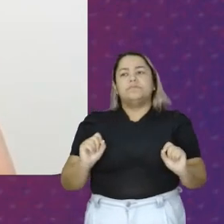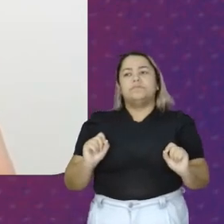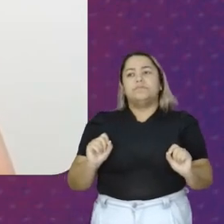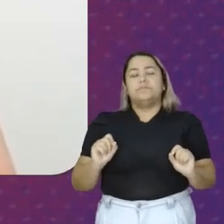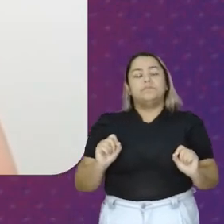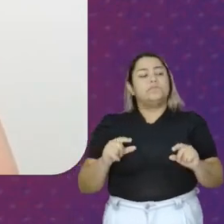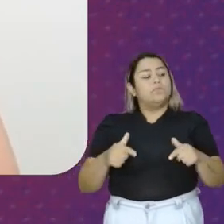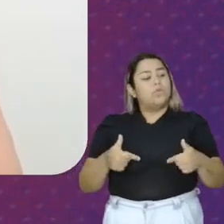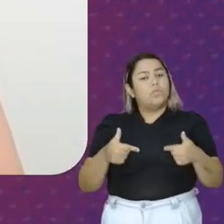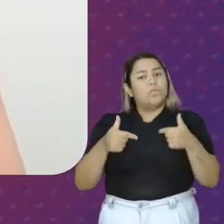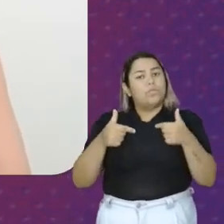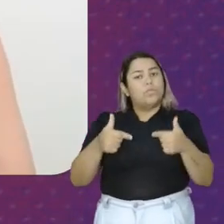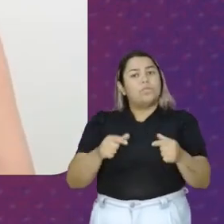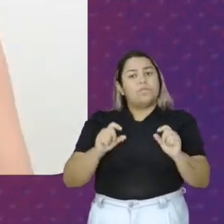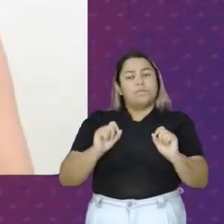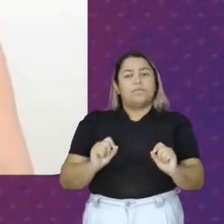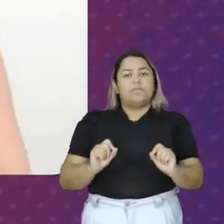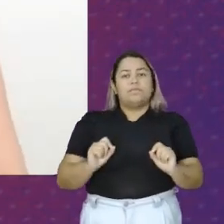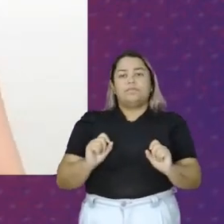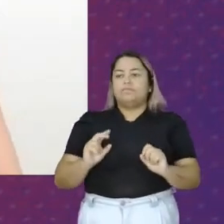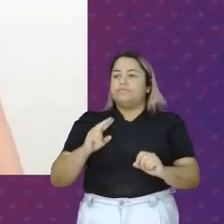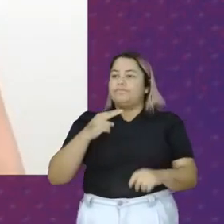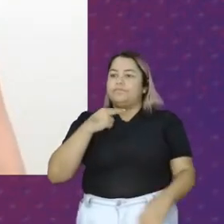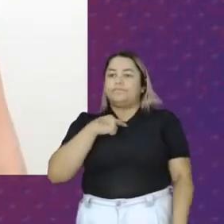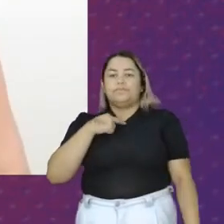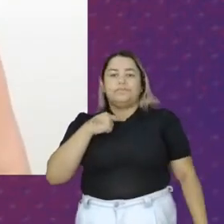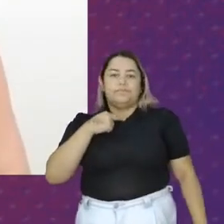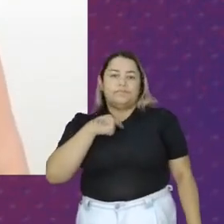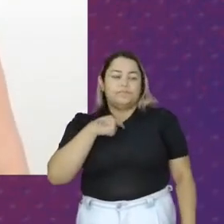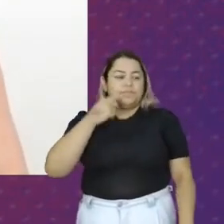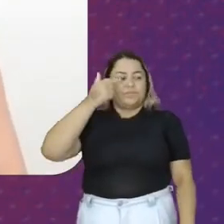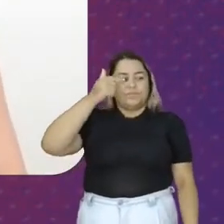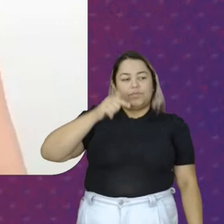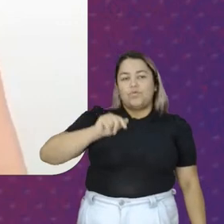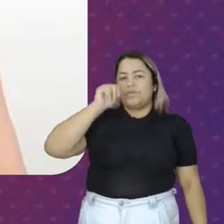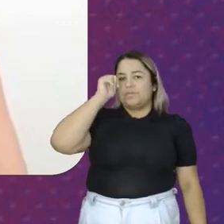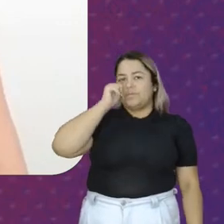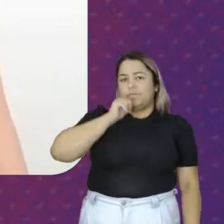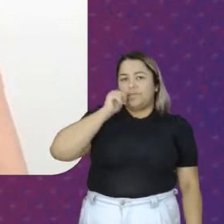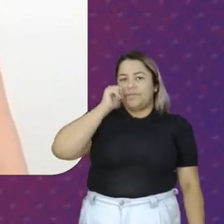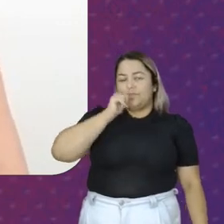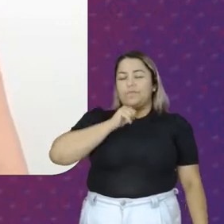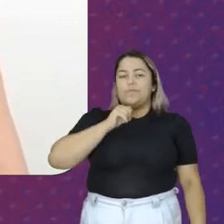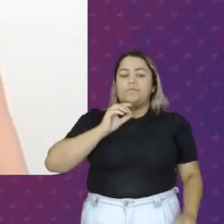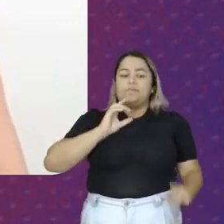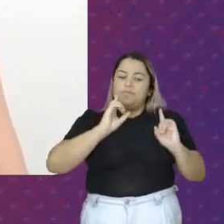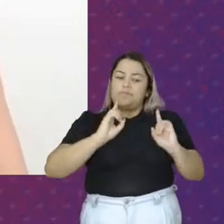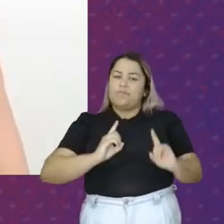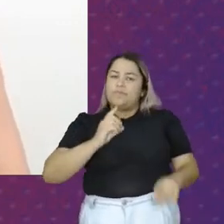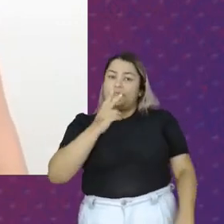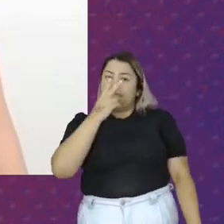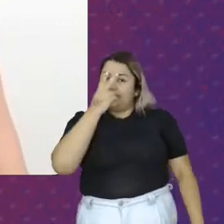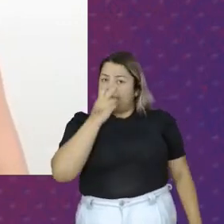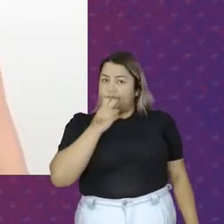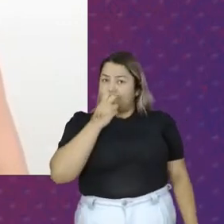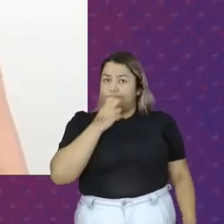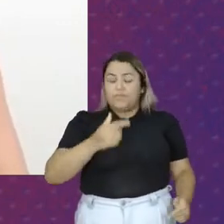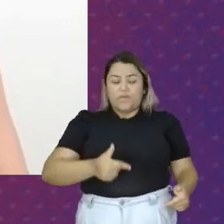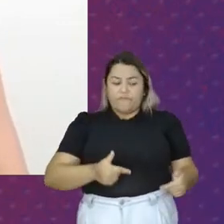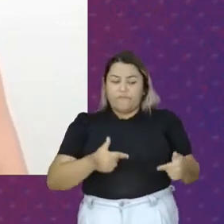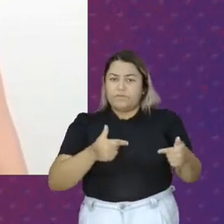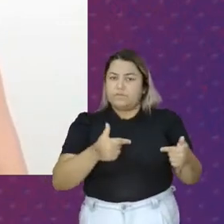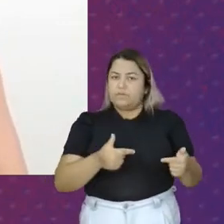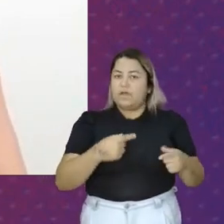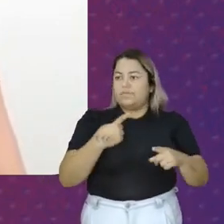que eu enfrento podem não ser as mesmas que outra mulher com deficiência visual iria enfrentar.